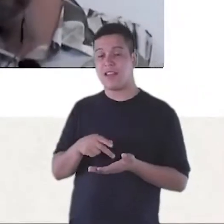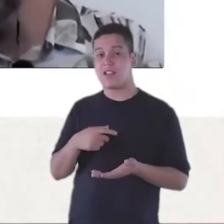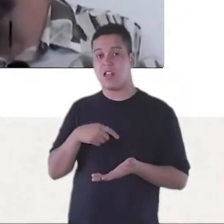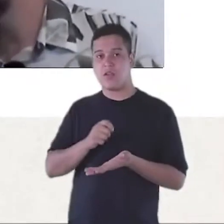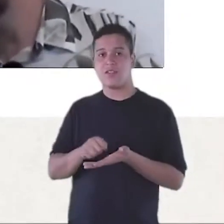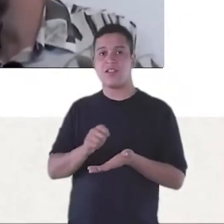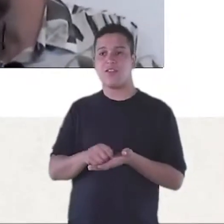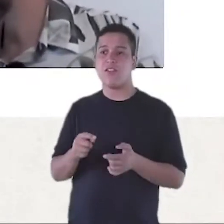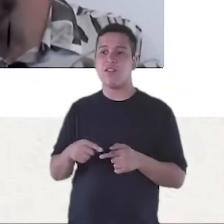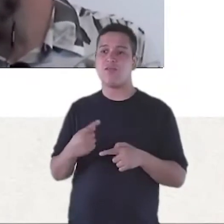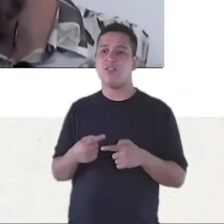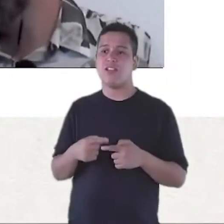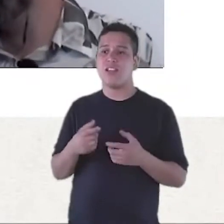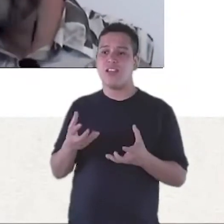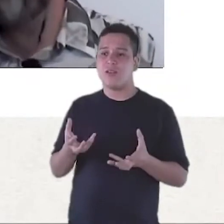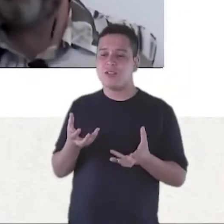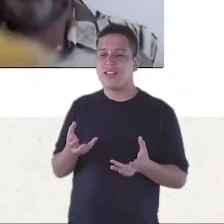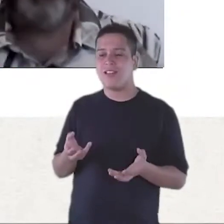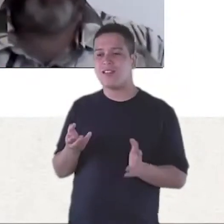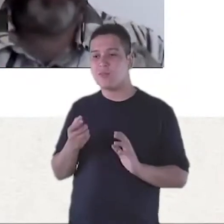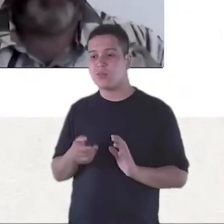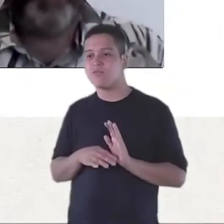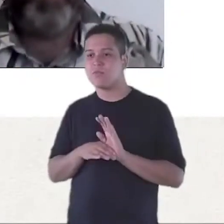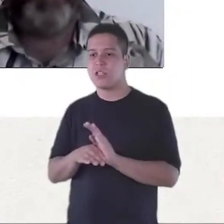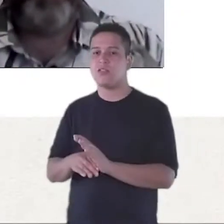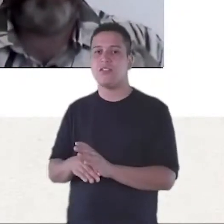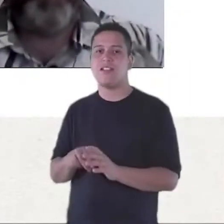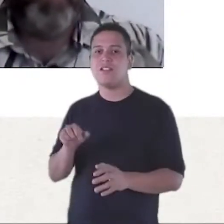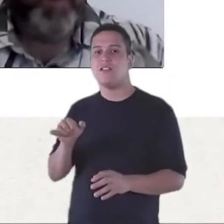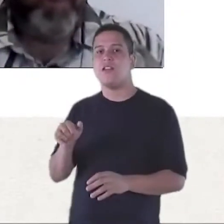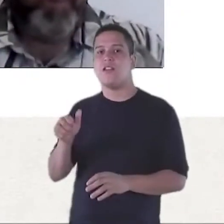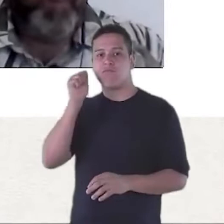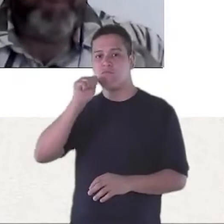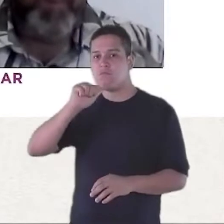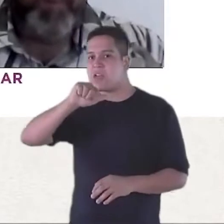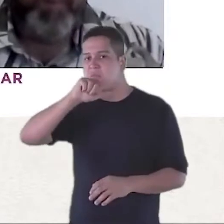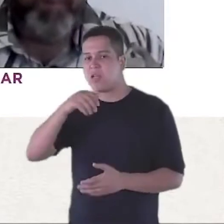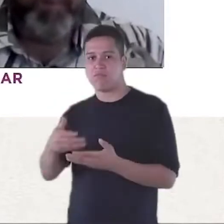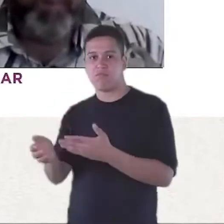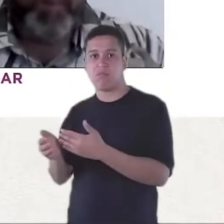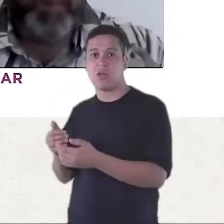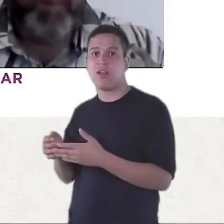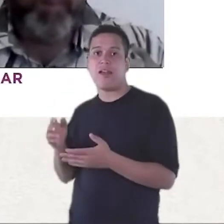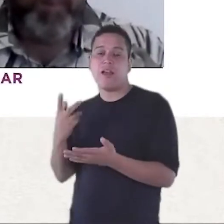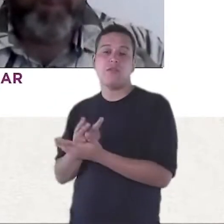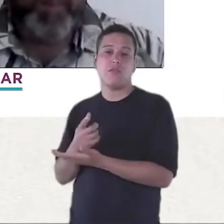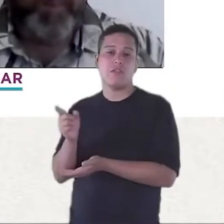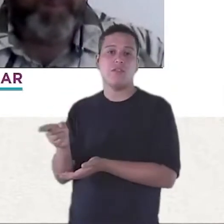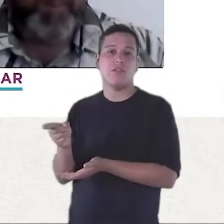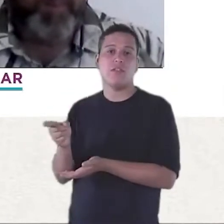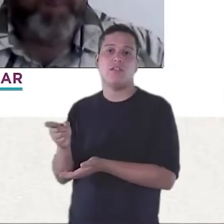página 112. Acho que tem... Merece ser lido nesse tempo de hoje.